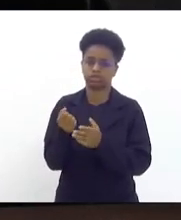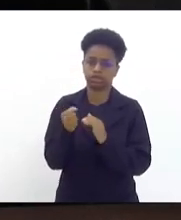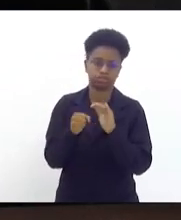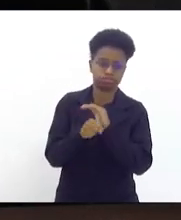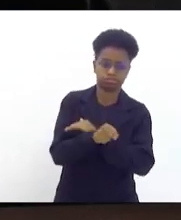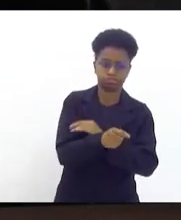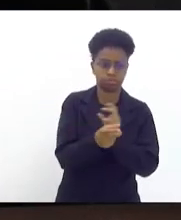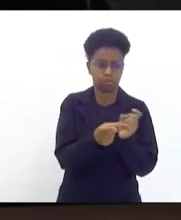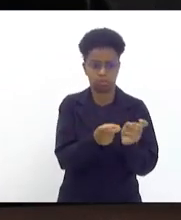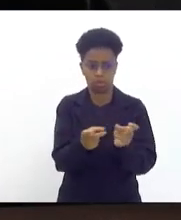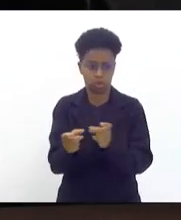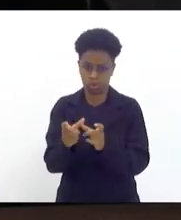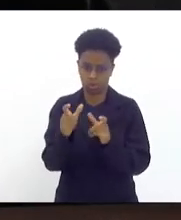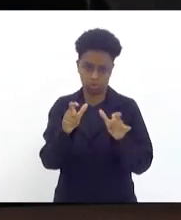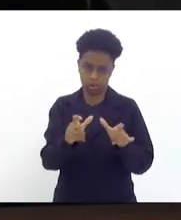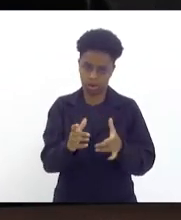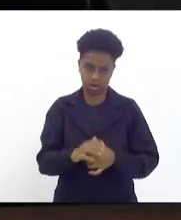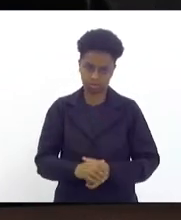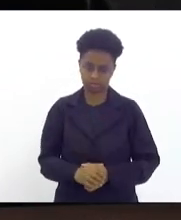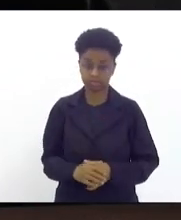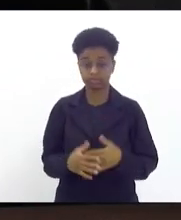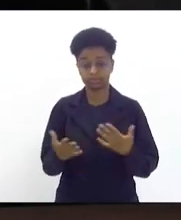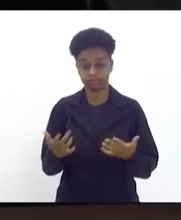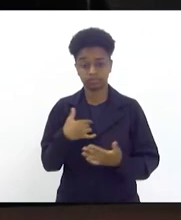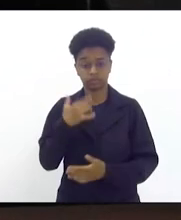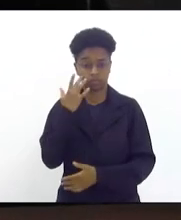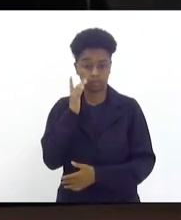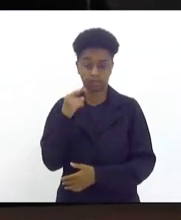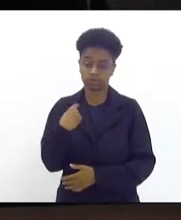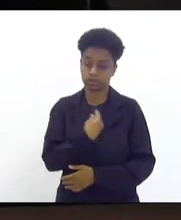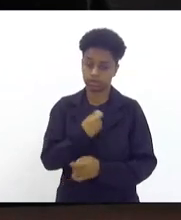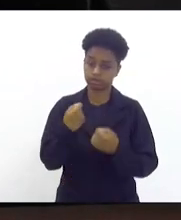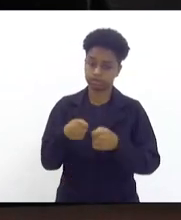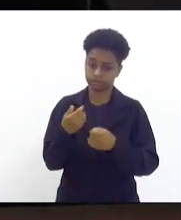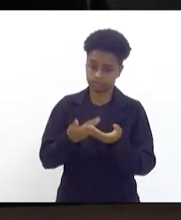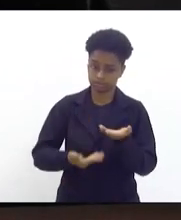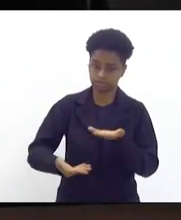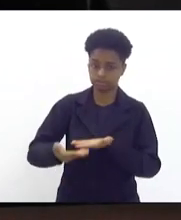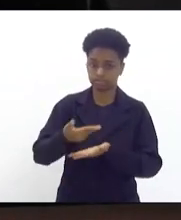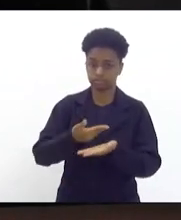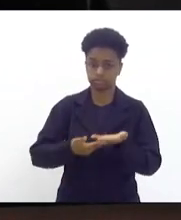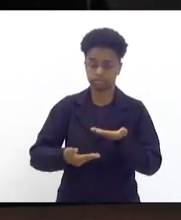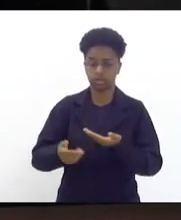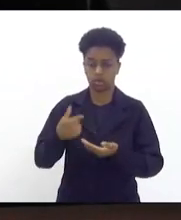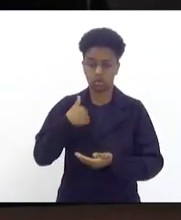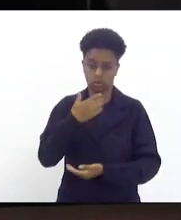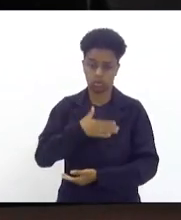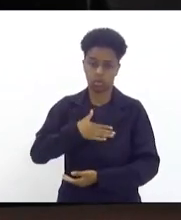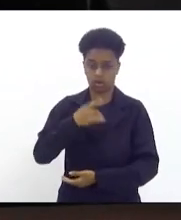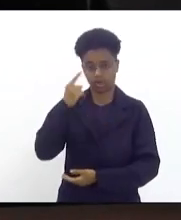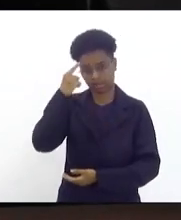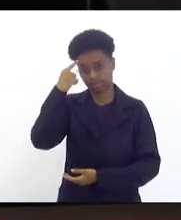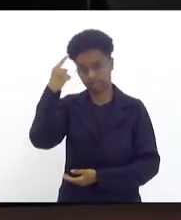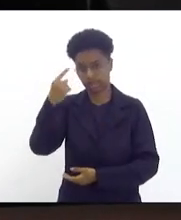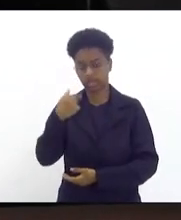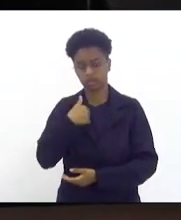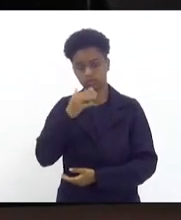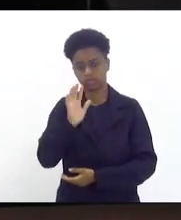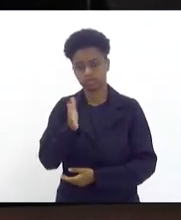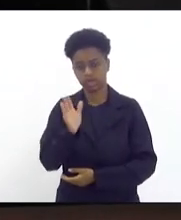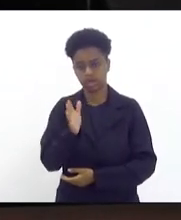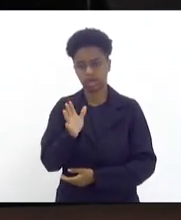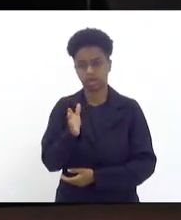comércio local alguma coisa então assim eu acho que a gente tem que fazer essa interlegação eu gosto muito dessa ideia eu já fiz até